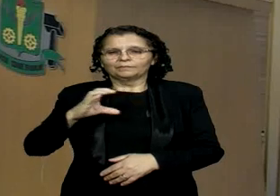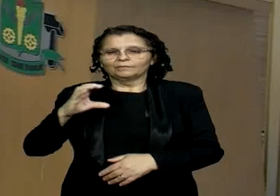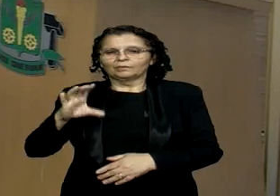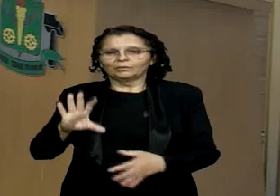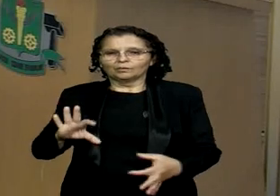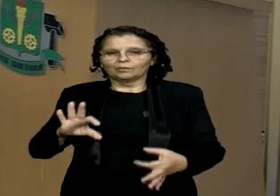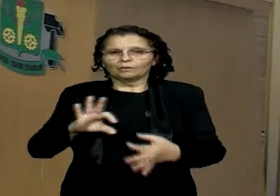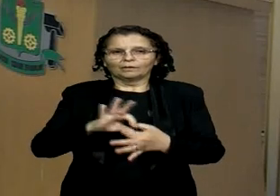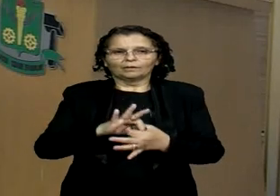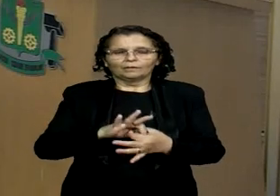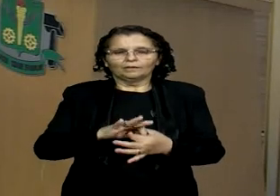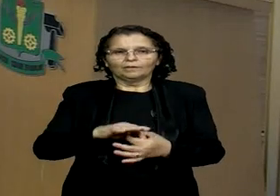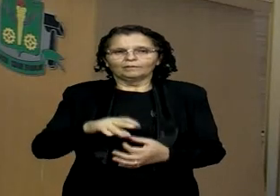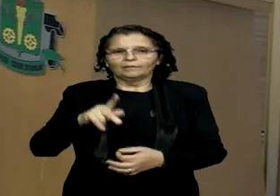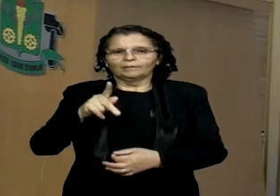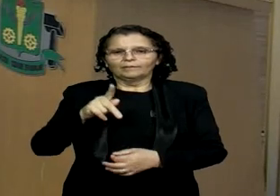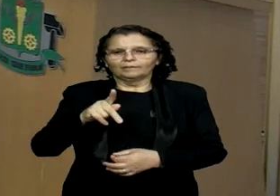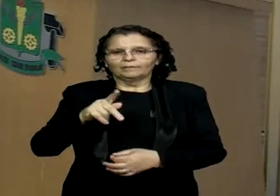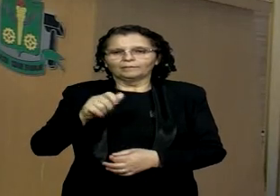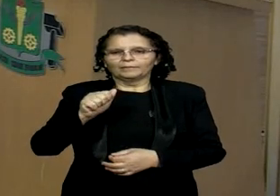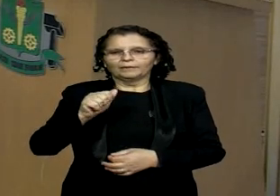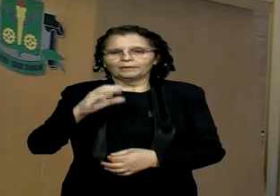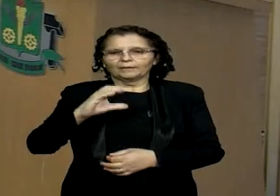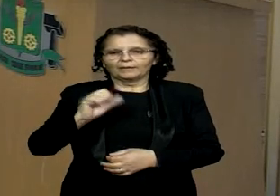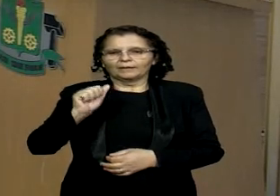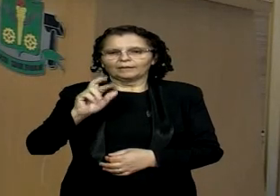povo Pancararé na cidade de Osasco.